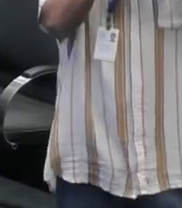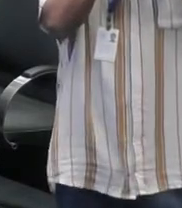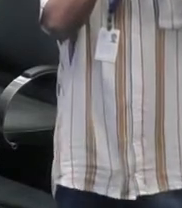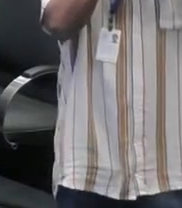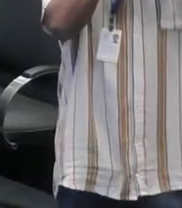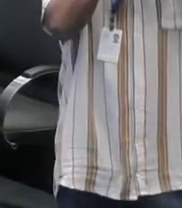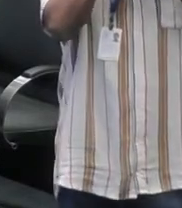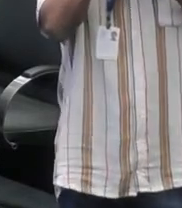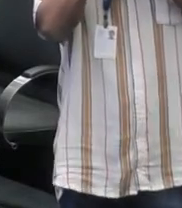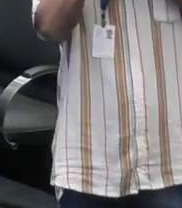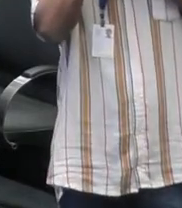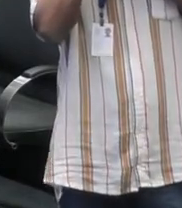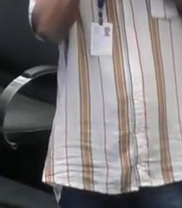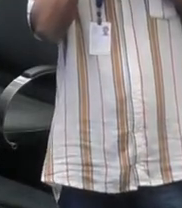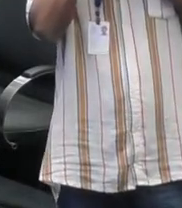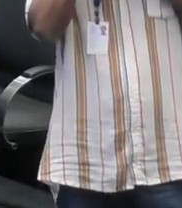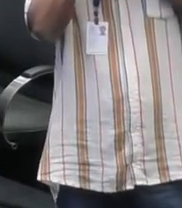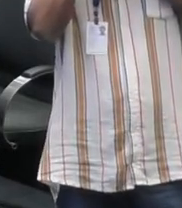O